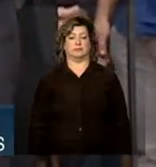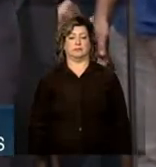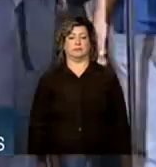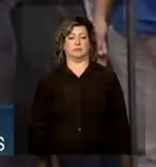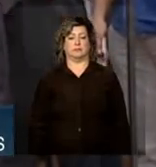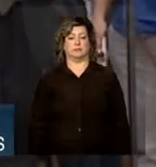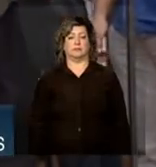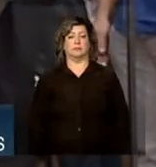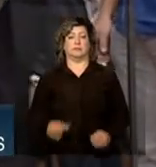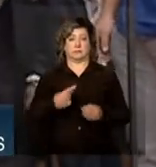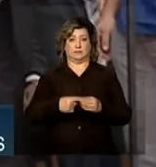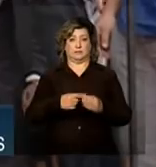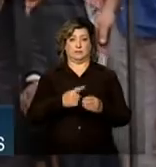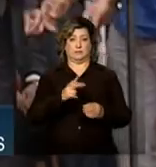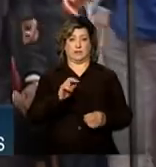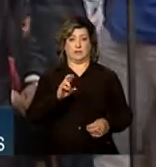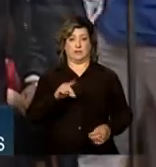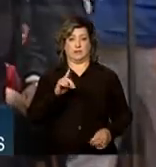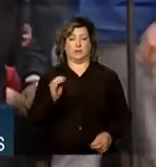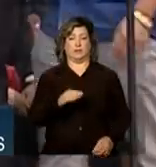Gramado Xavier, Ayrton Bertê.